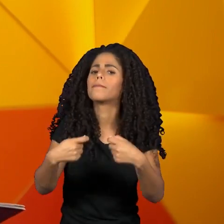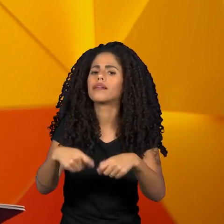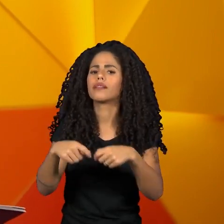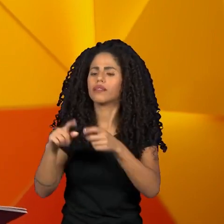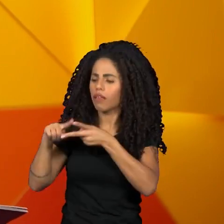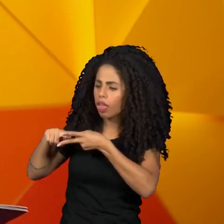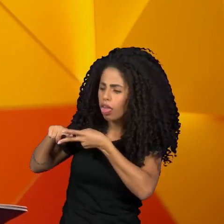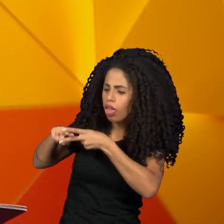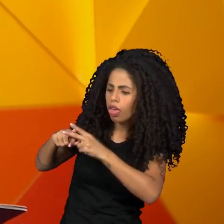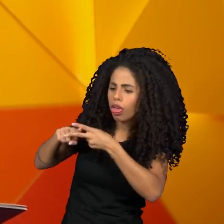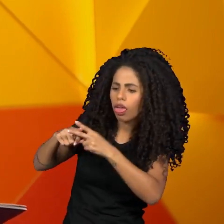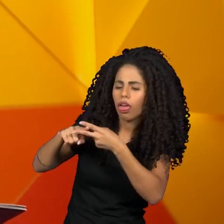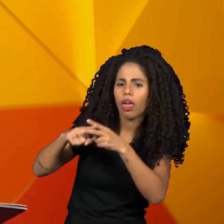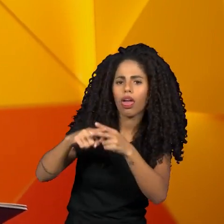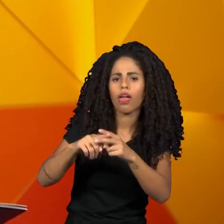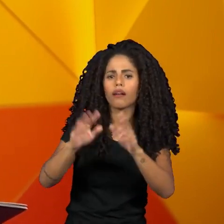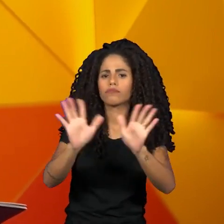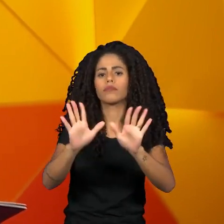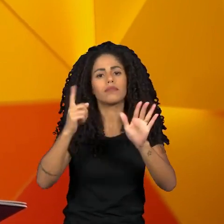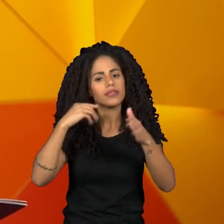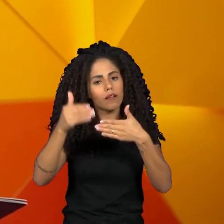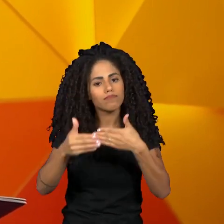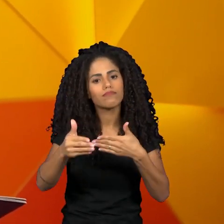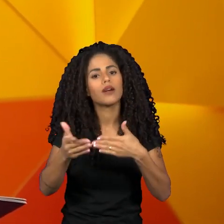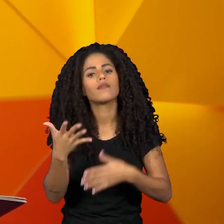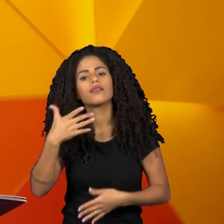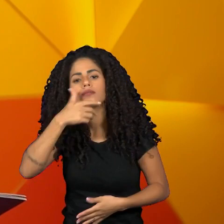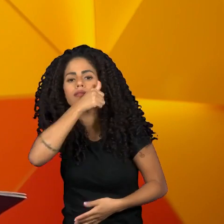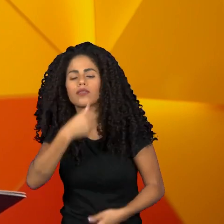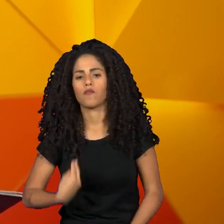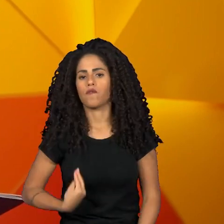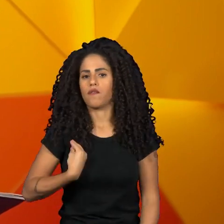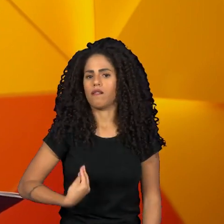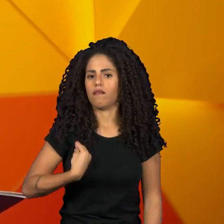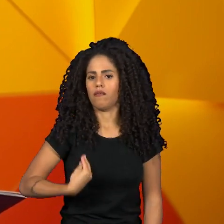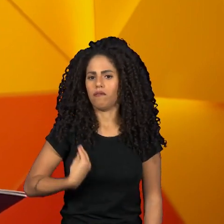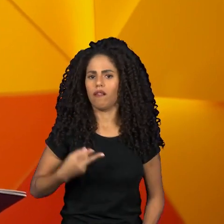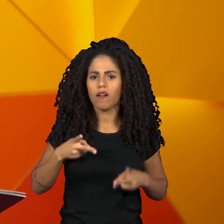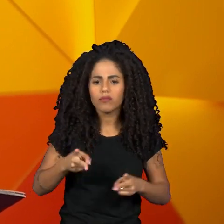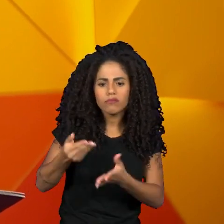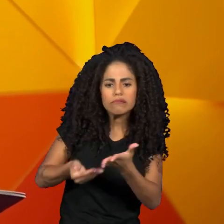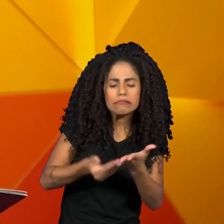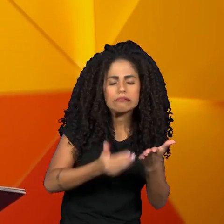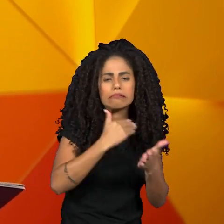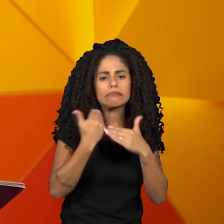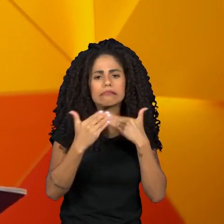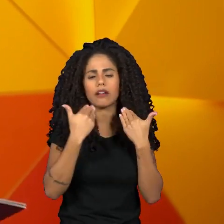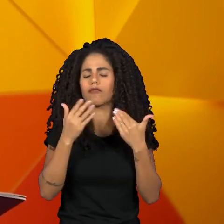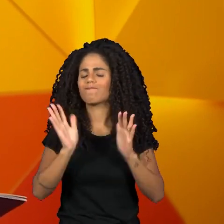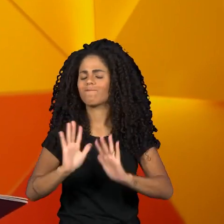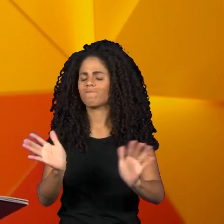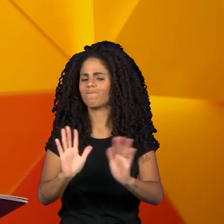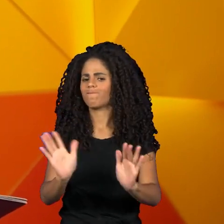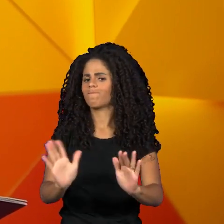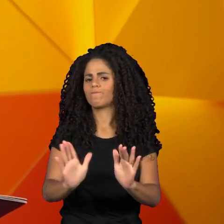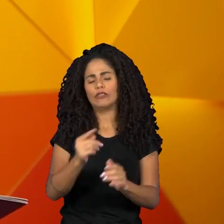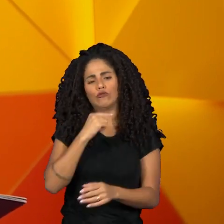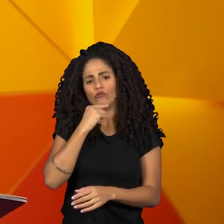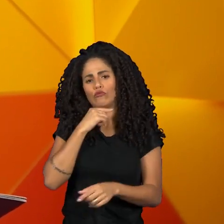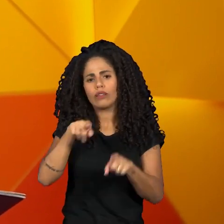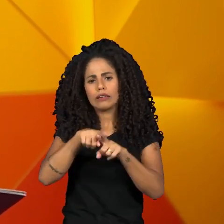reparar anos, mas é possível reparar vidas. A gente não pode continuar perdendo pessoas como a gente perdeu,